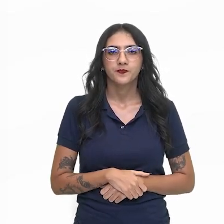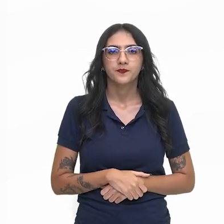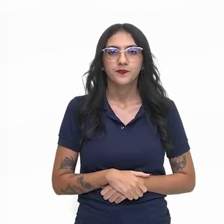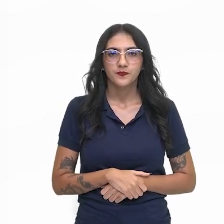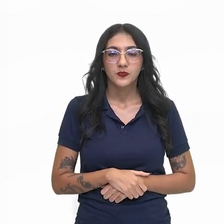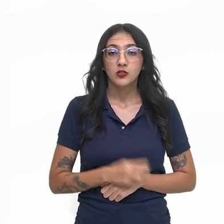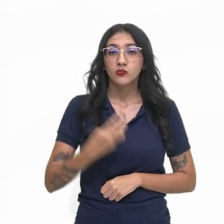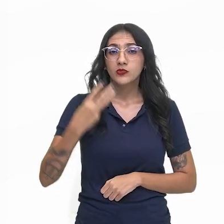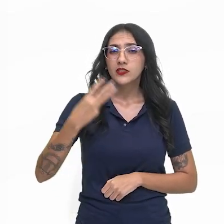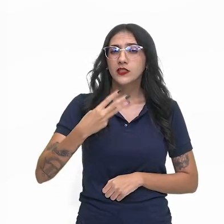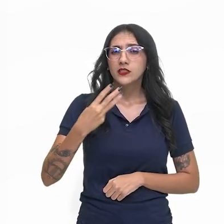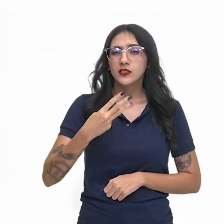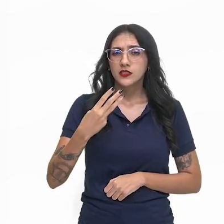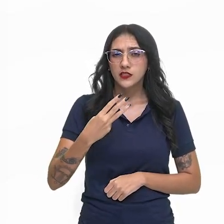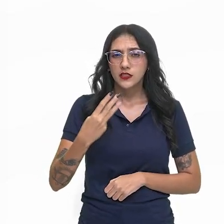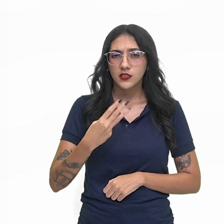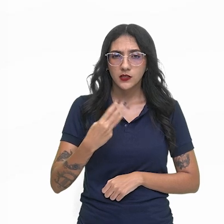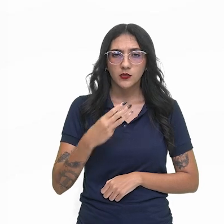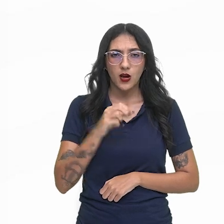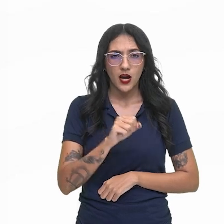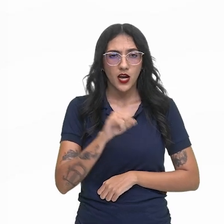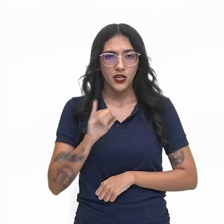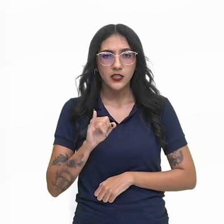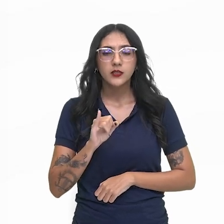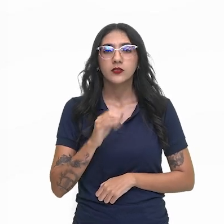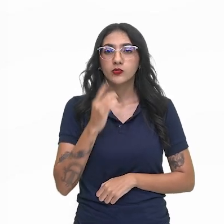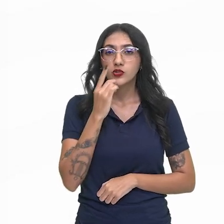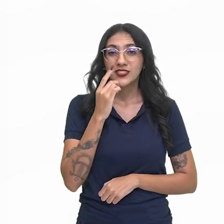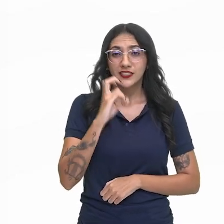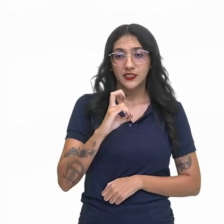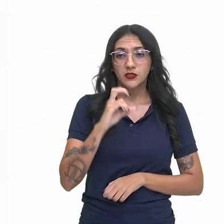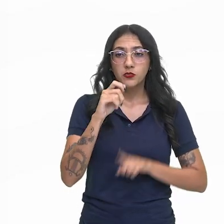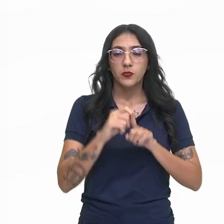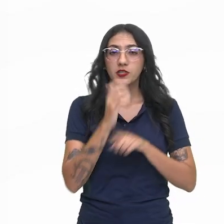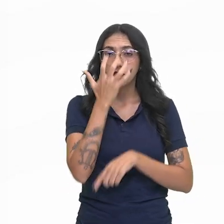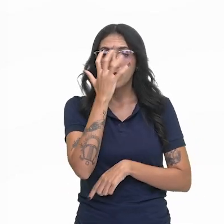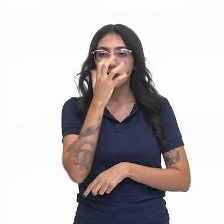número 3, datado de 5 de fevereiro de